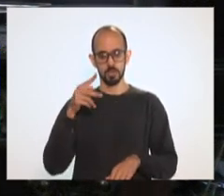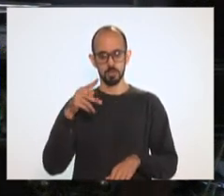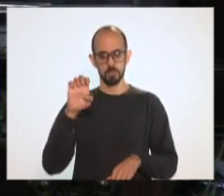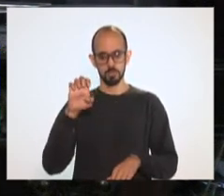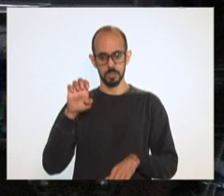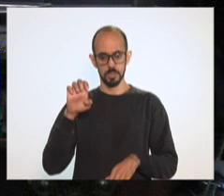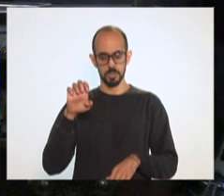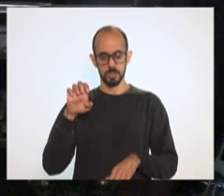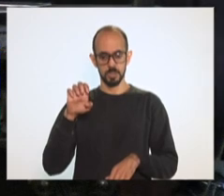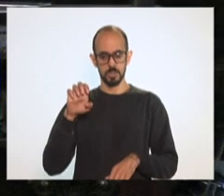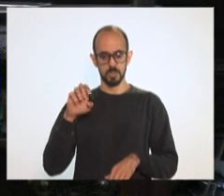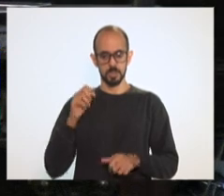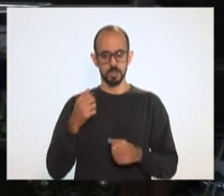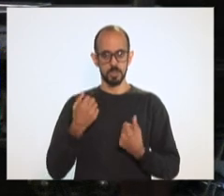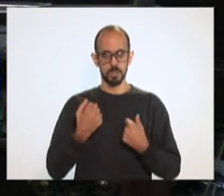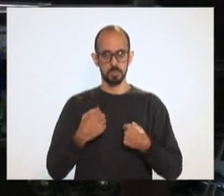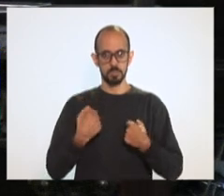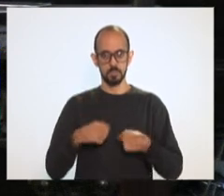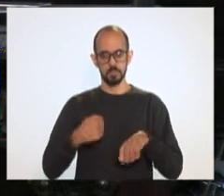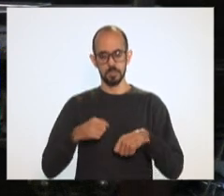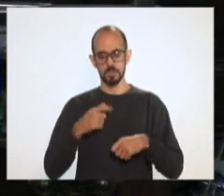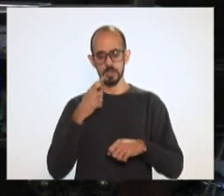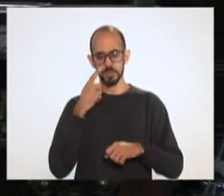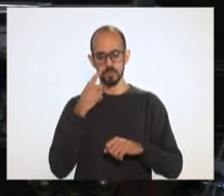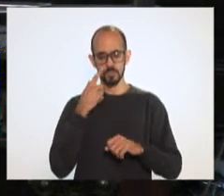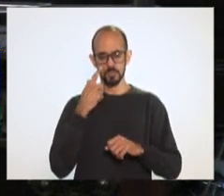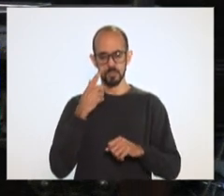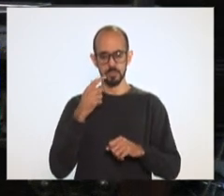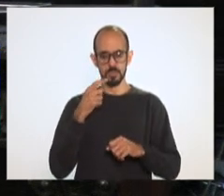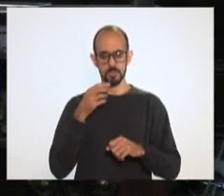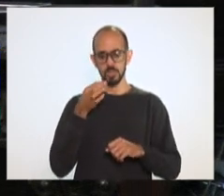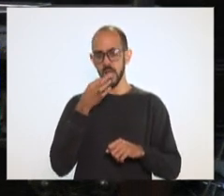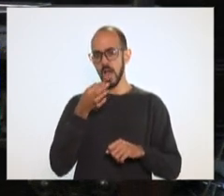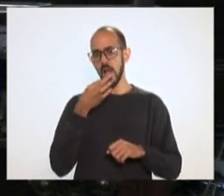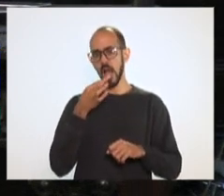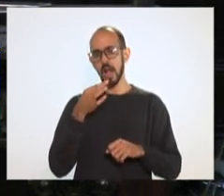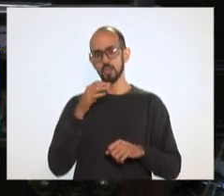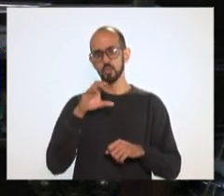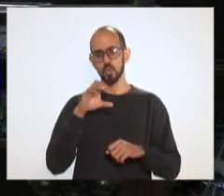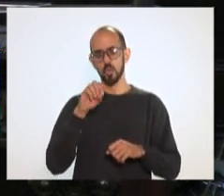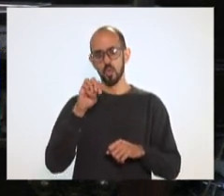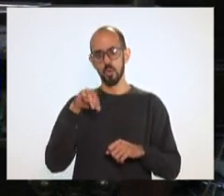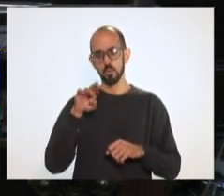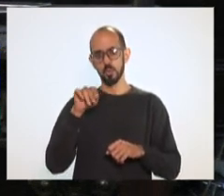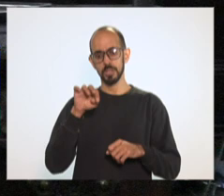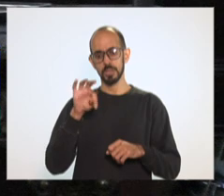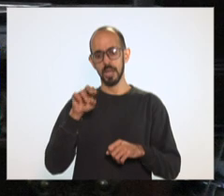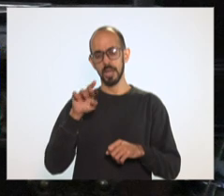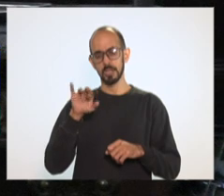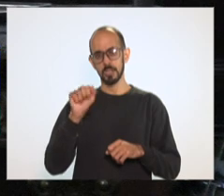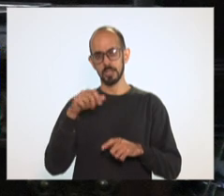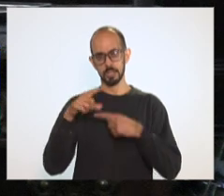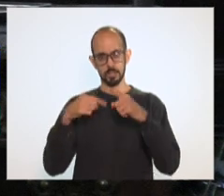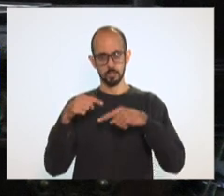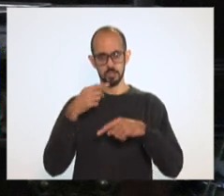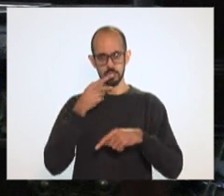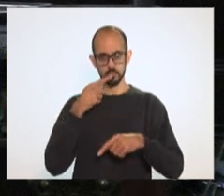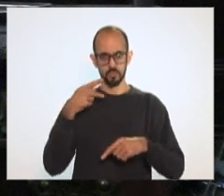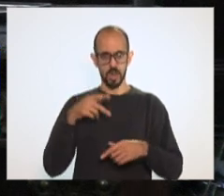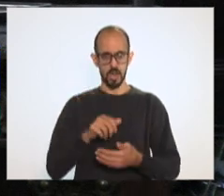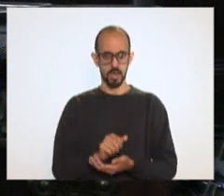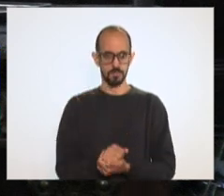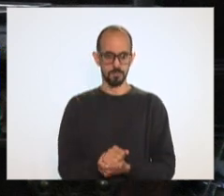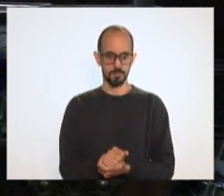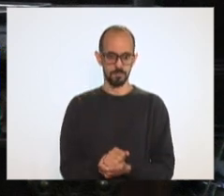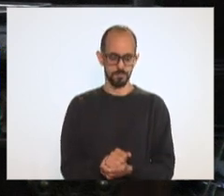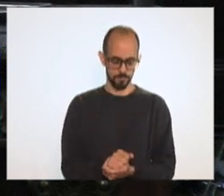fazer vincular em rádios comunitárias falamos mais tarde um pouco anuncio em primeira discussão o projeto